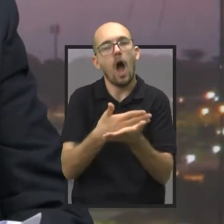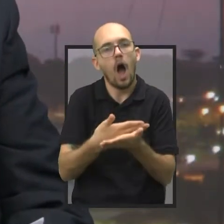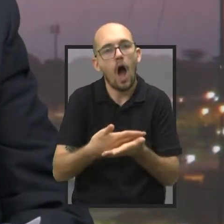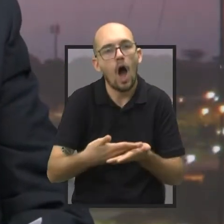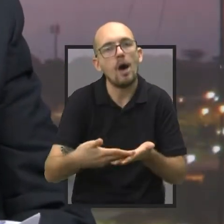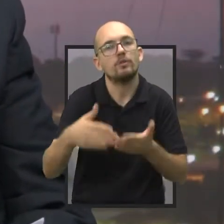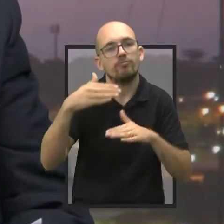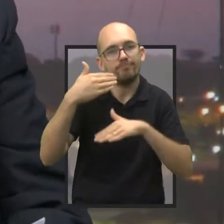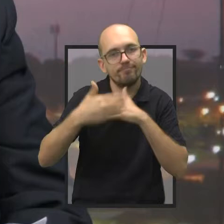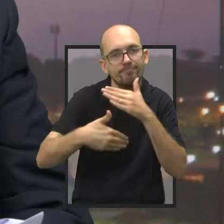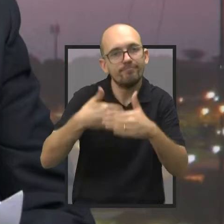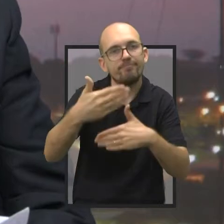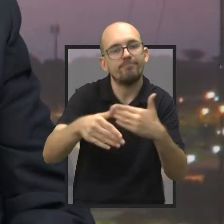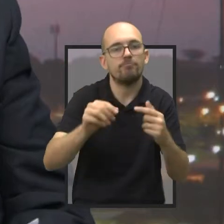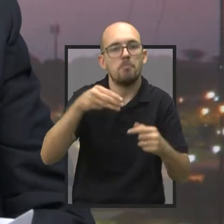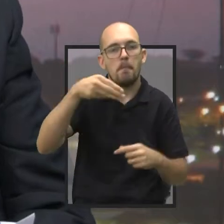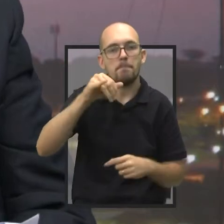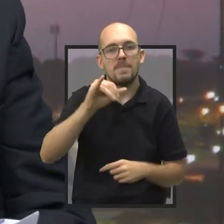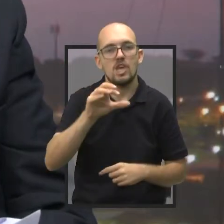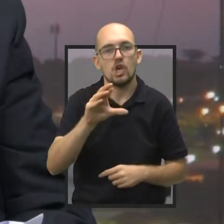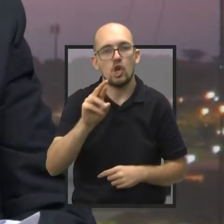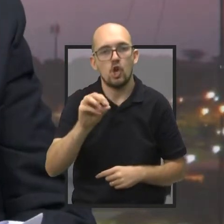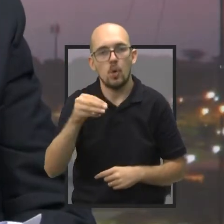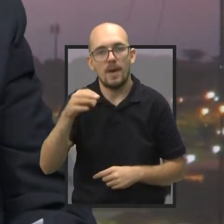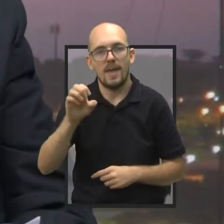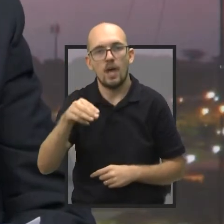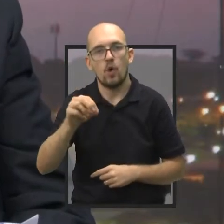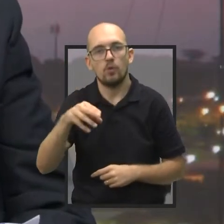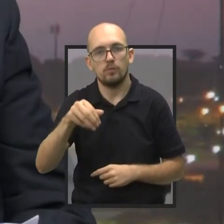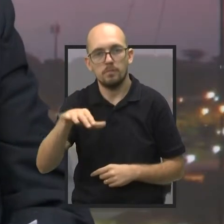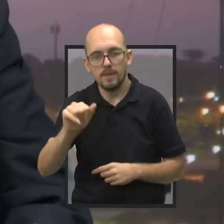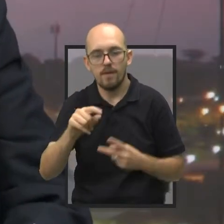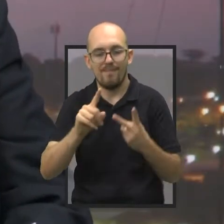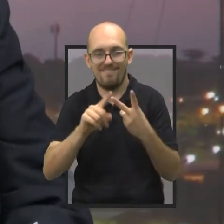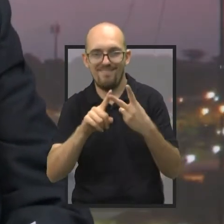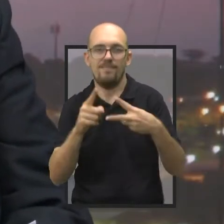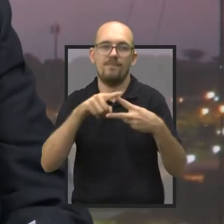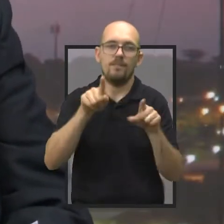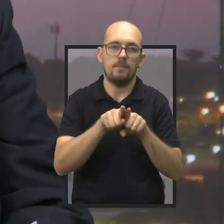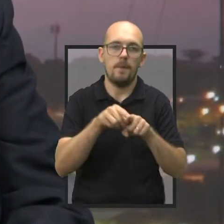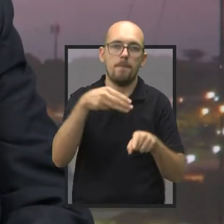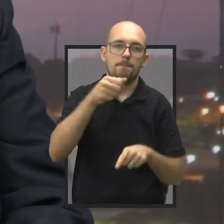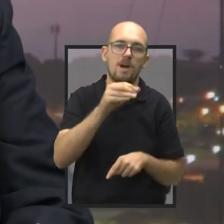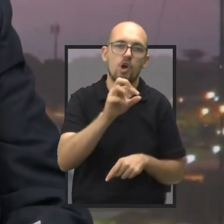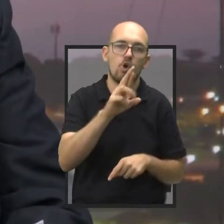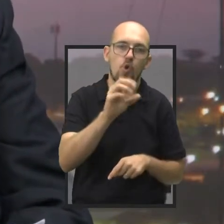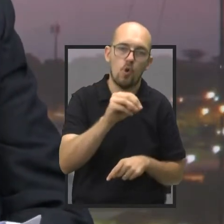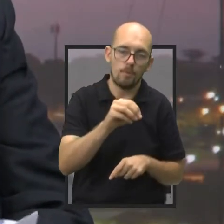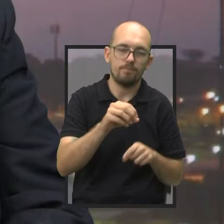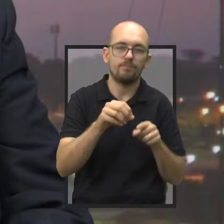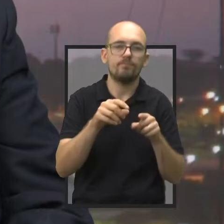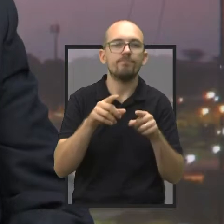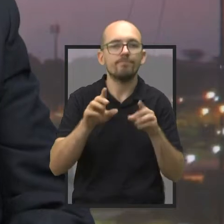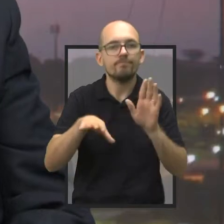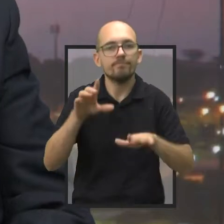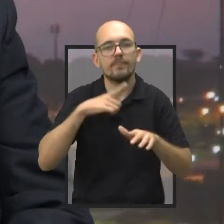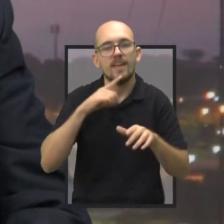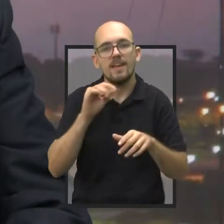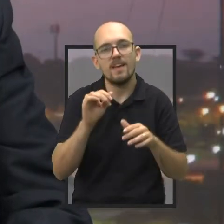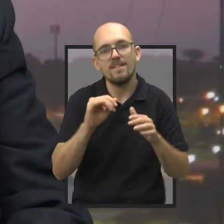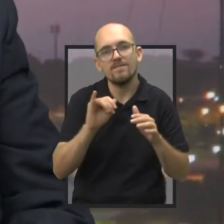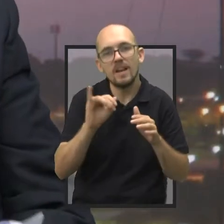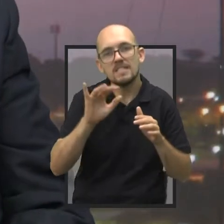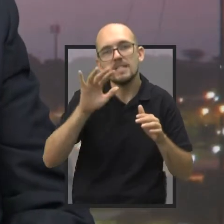a desenvolver a microeconomia e a macroeconomia, né, utilizando-se dos indicadores